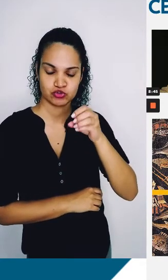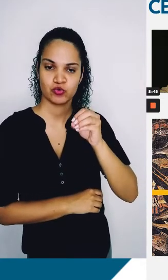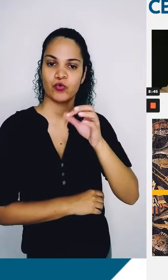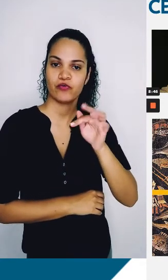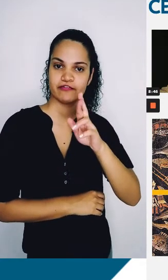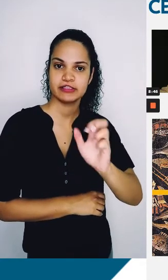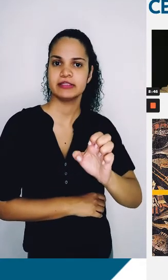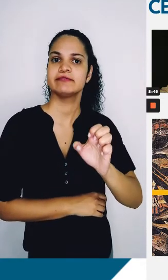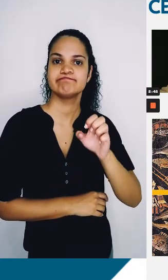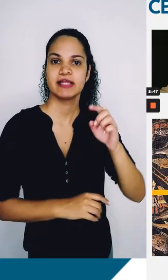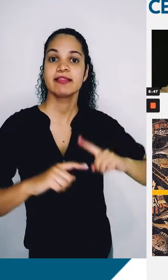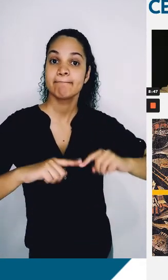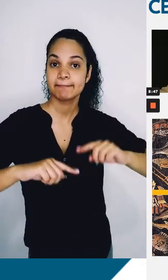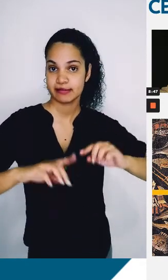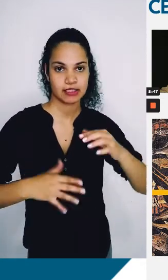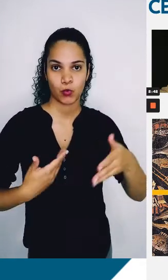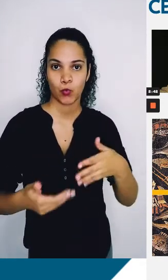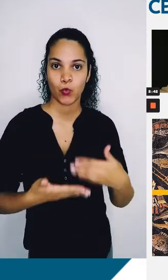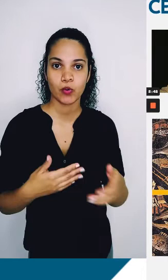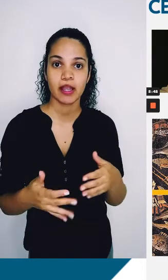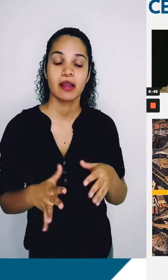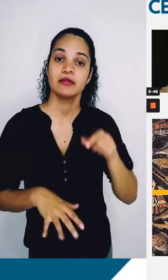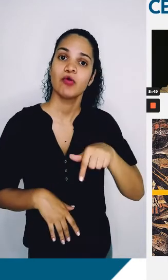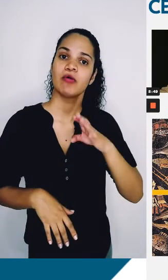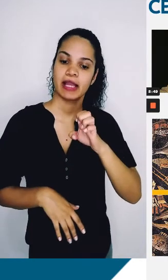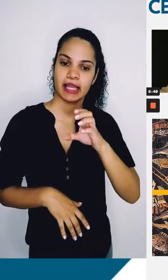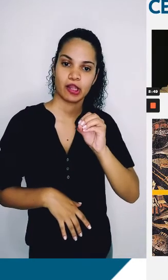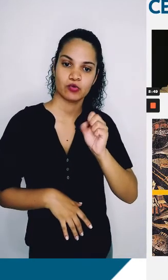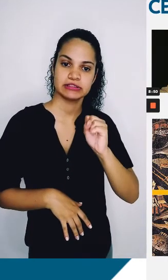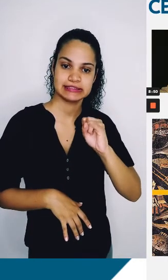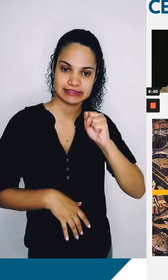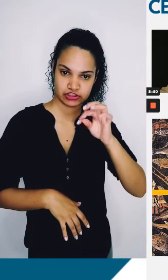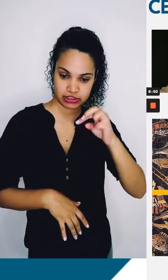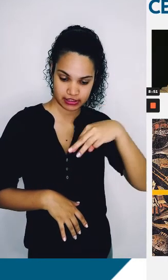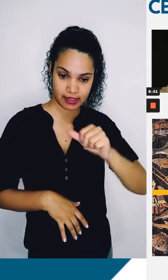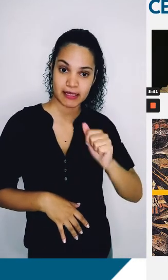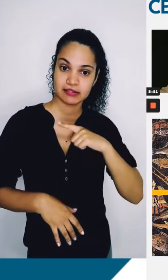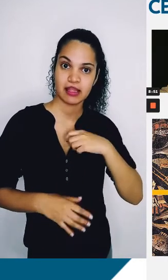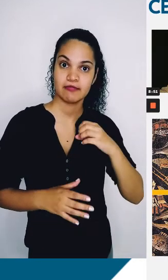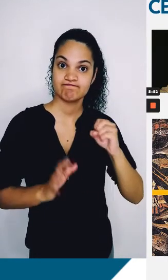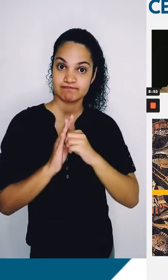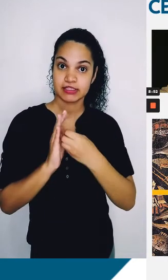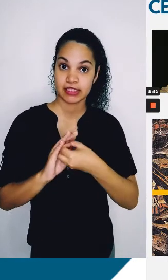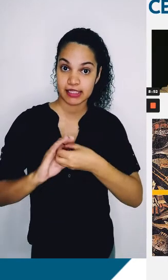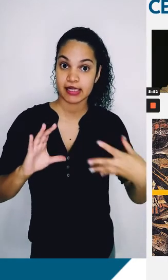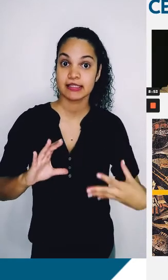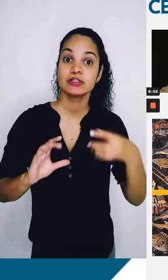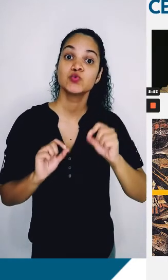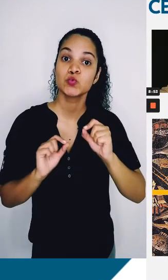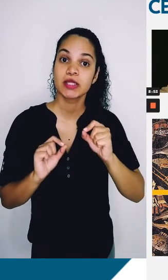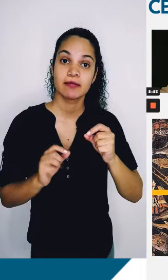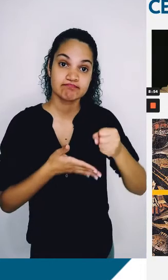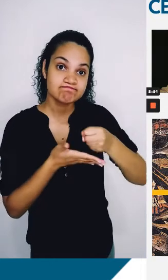enxofre. Isso nós chamamos de ciclo da matéria. Então, o ecossistema também tem como característica fundamental ciclo